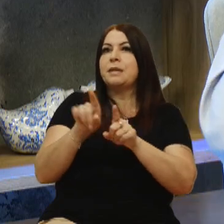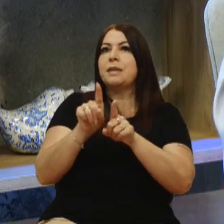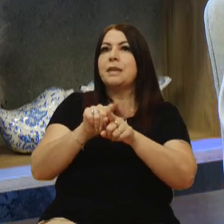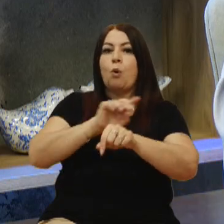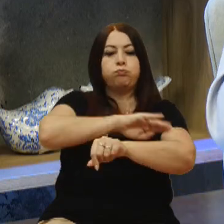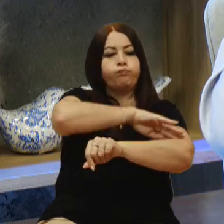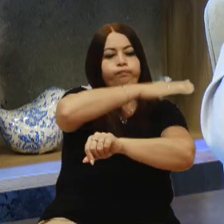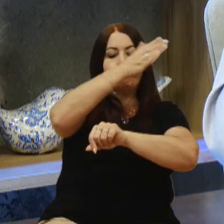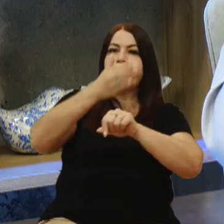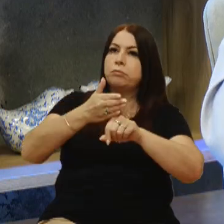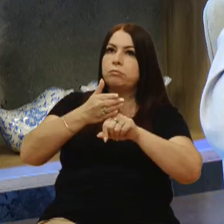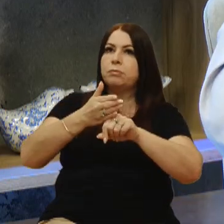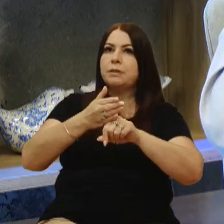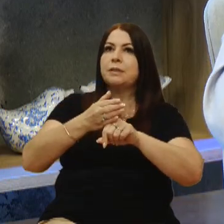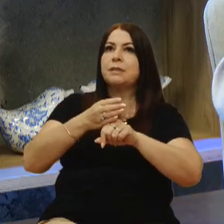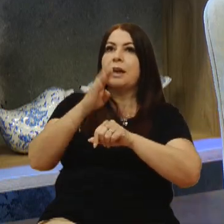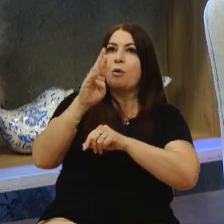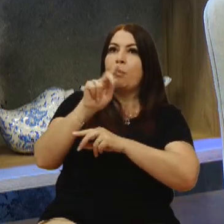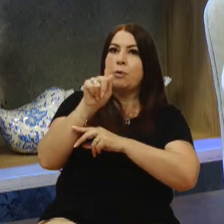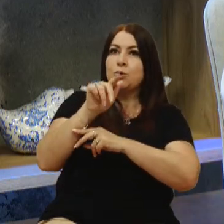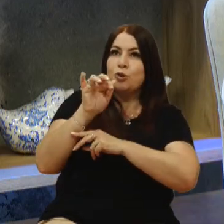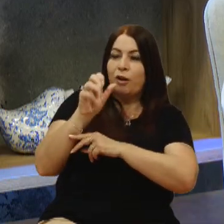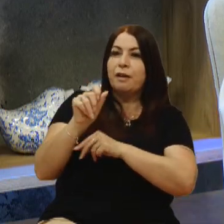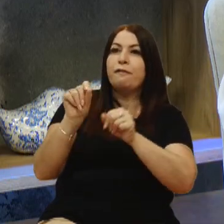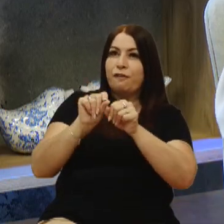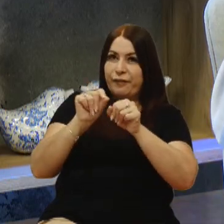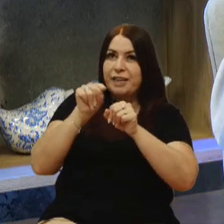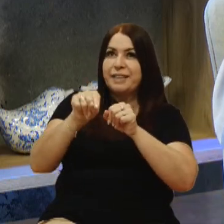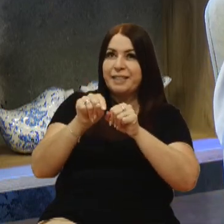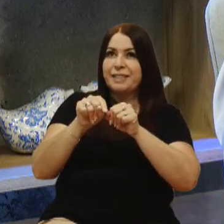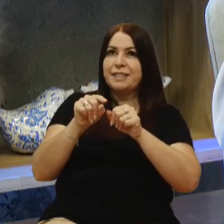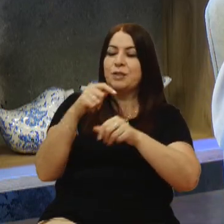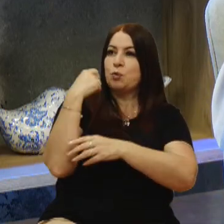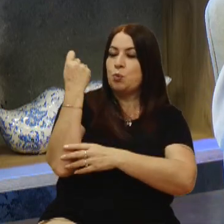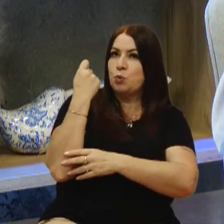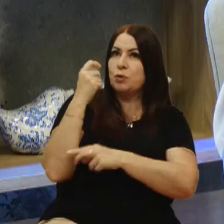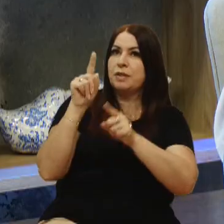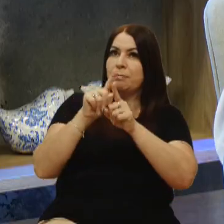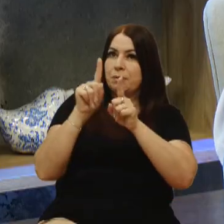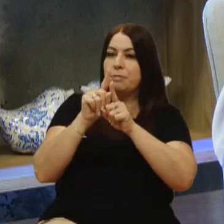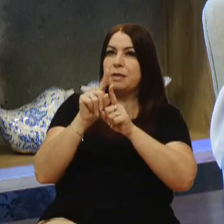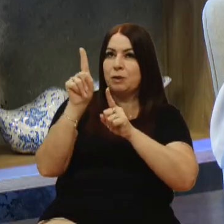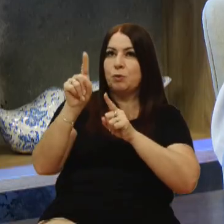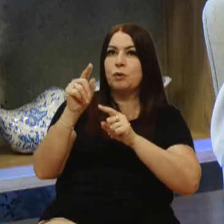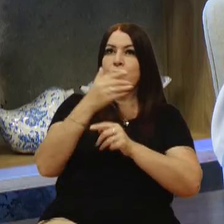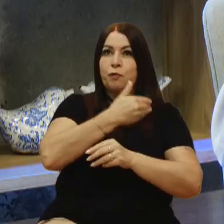a revolução que Brizola fez. Tivemos aqui no Rio Grande do Sul, também tivemos quando ele foi